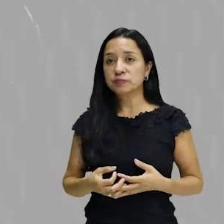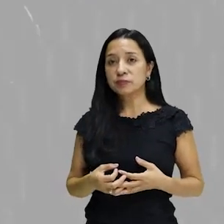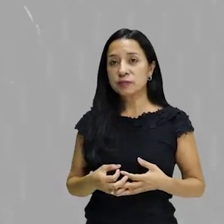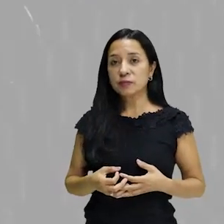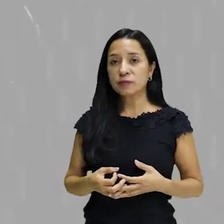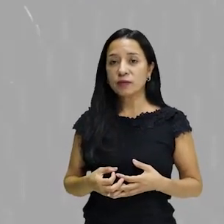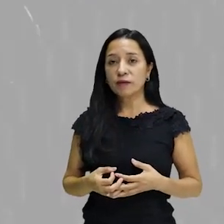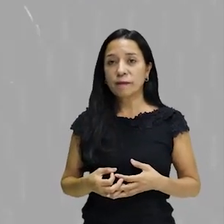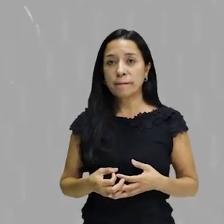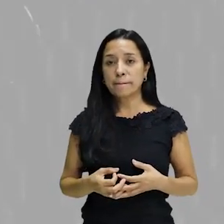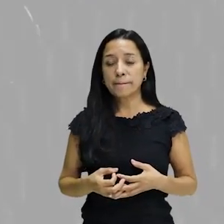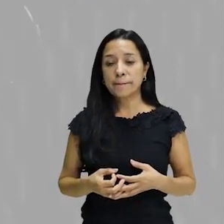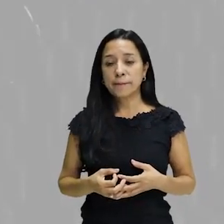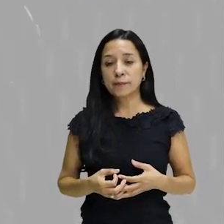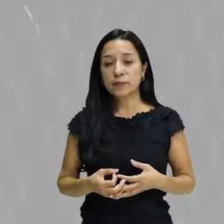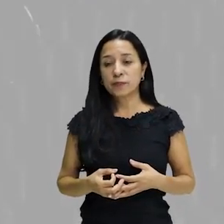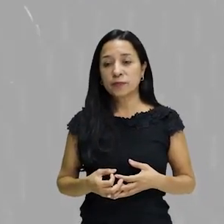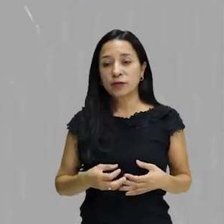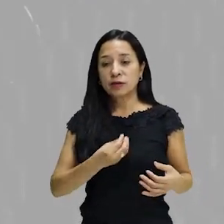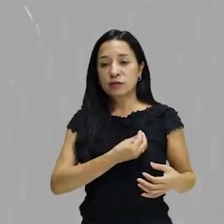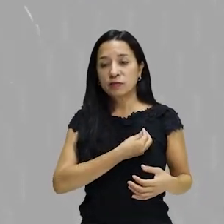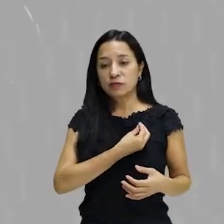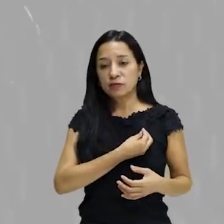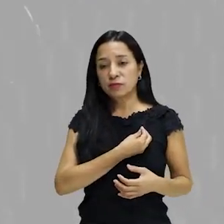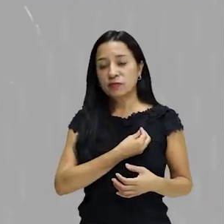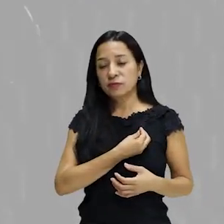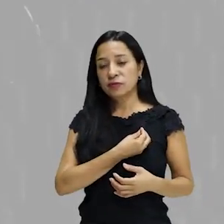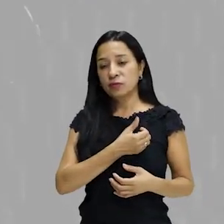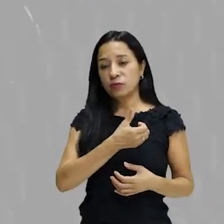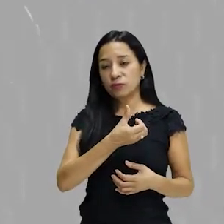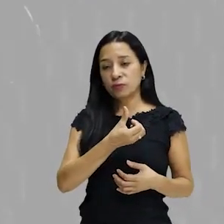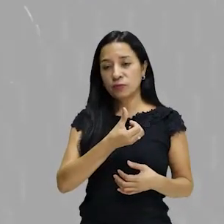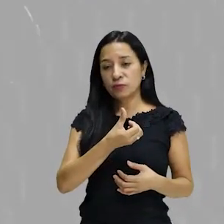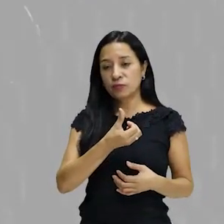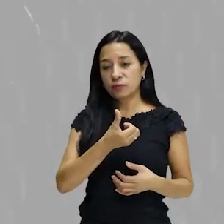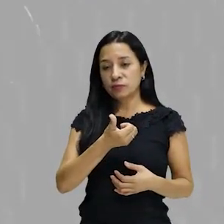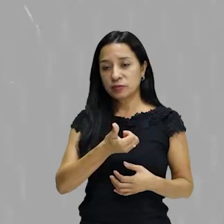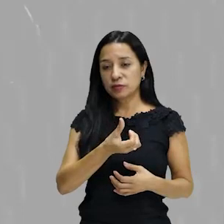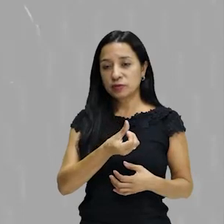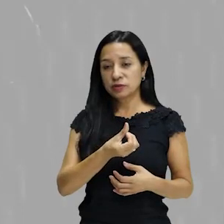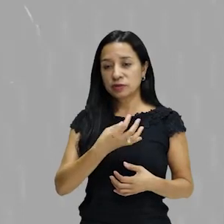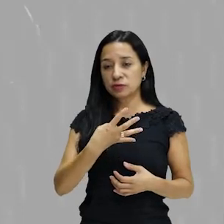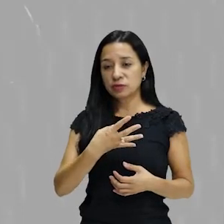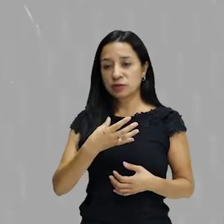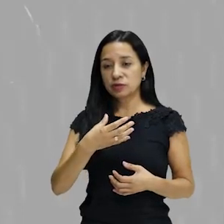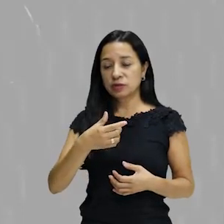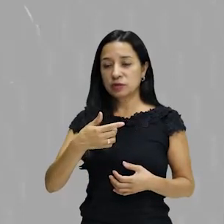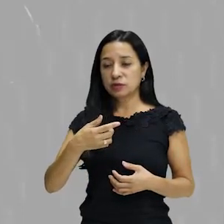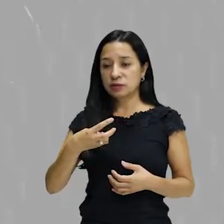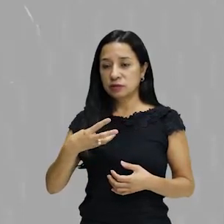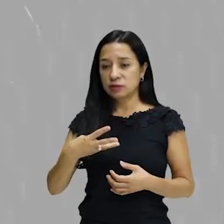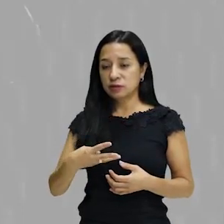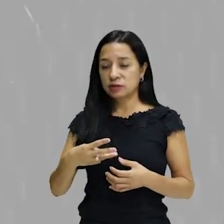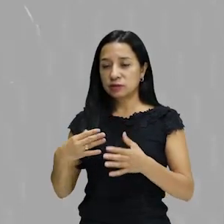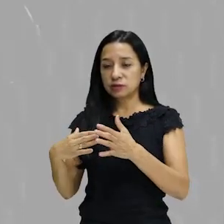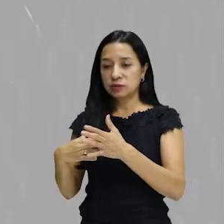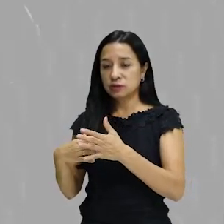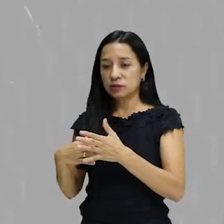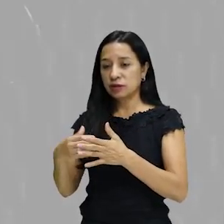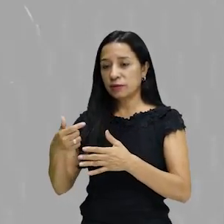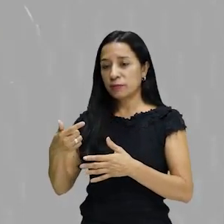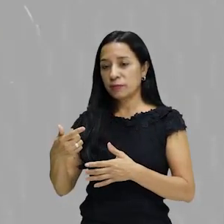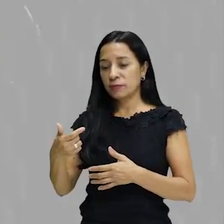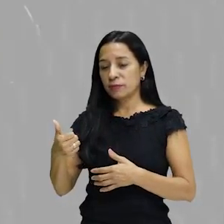Foi o britânico Newton, né, que viveu aí de 1643 a 1727, quem descreveu as propriedades da